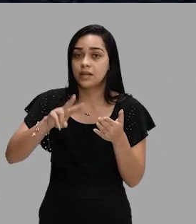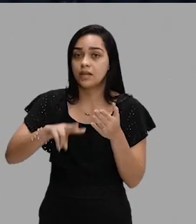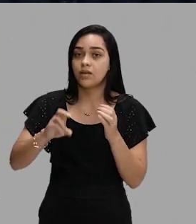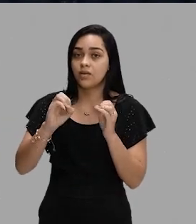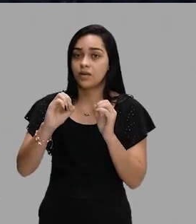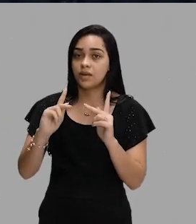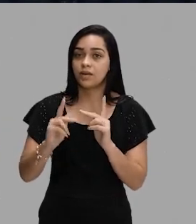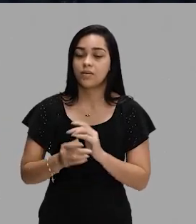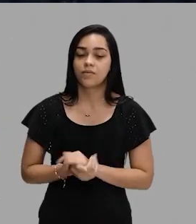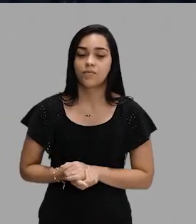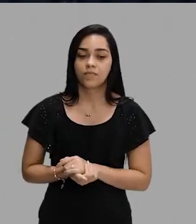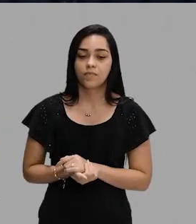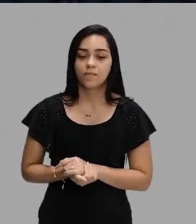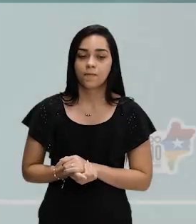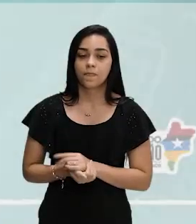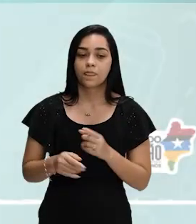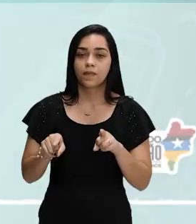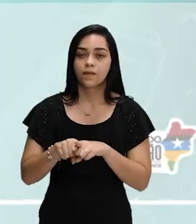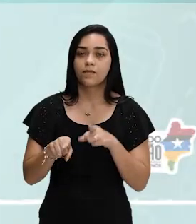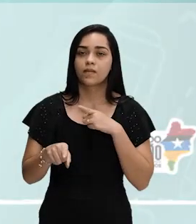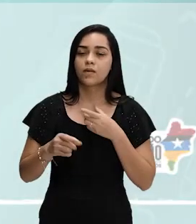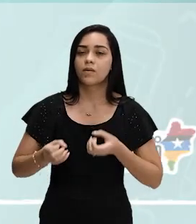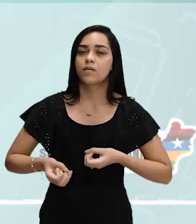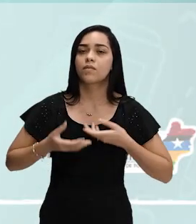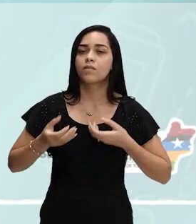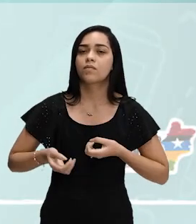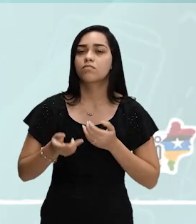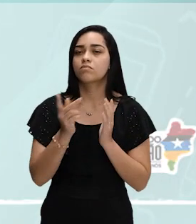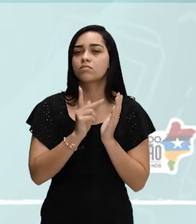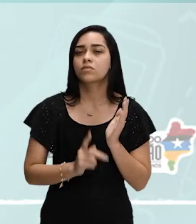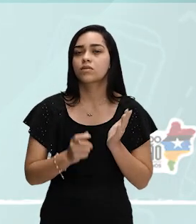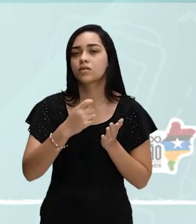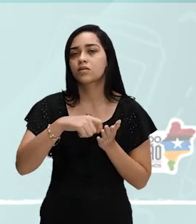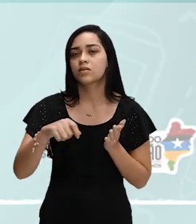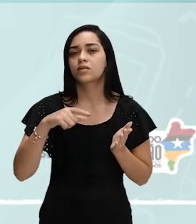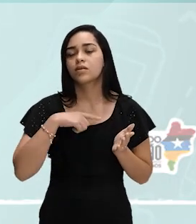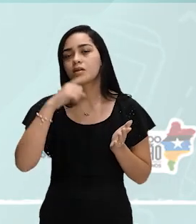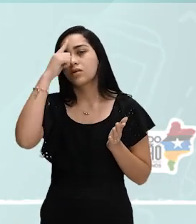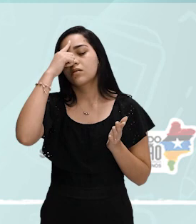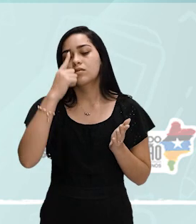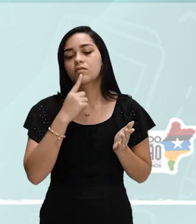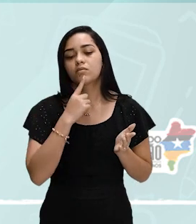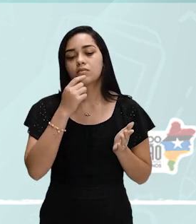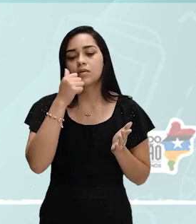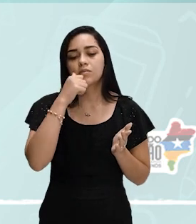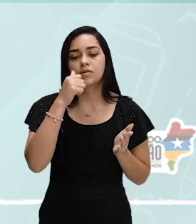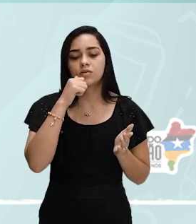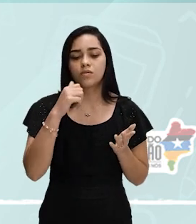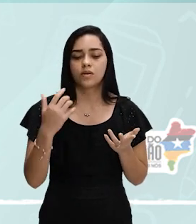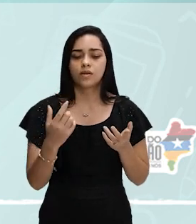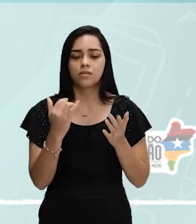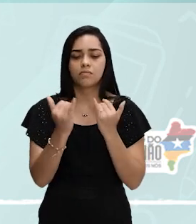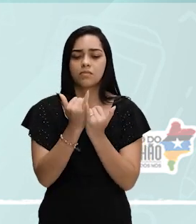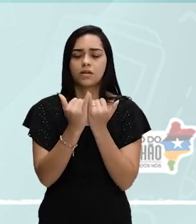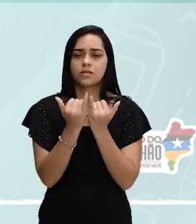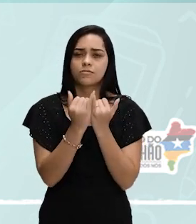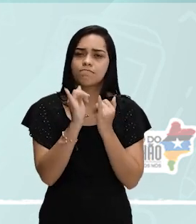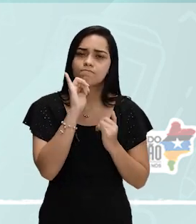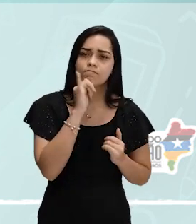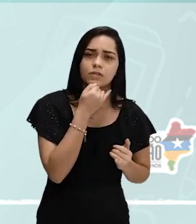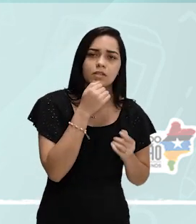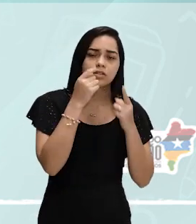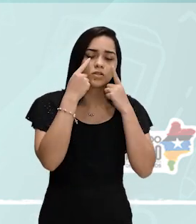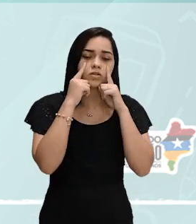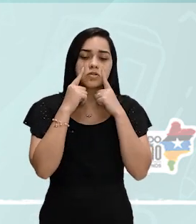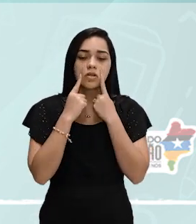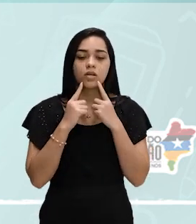gente? E aqui nós vamos para uma produção, tá? Que a gente tem a figura de uma pessoa que está cabisbaixa,